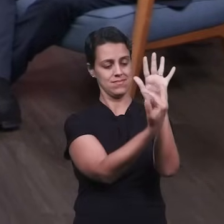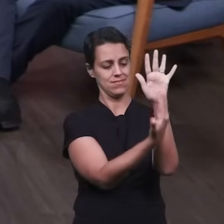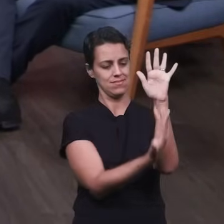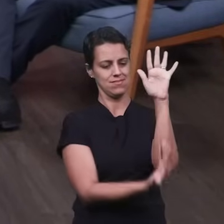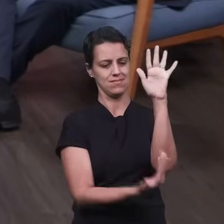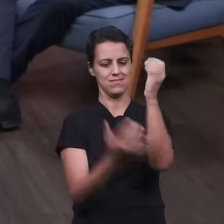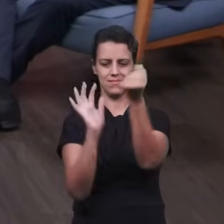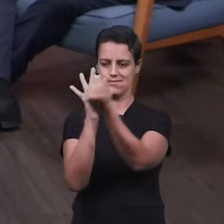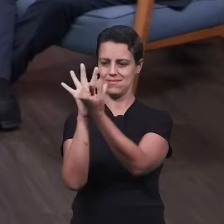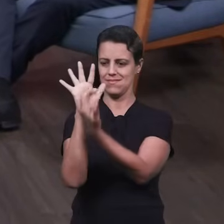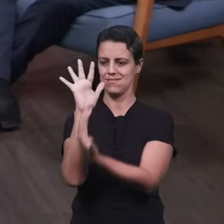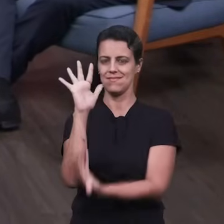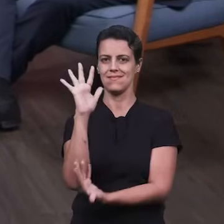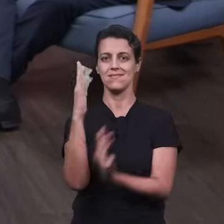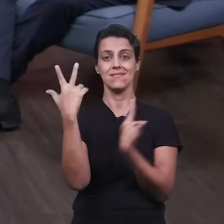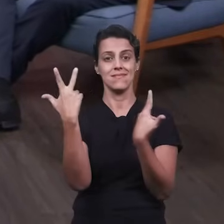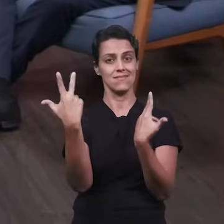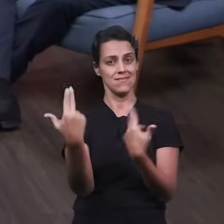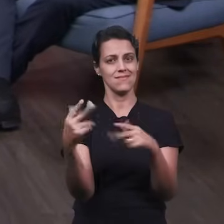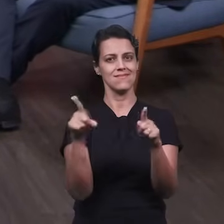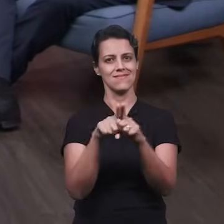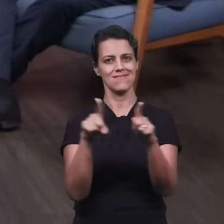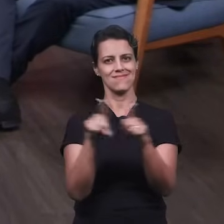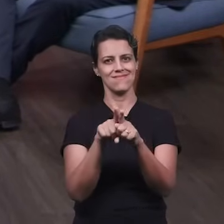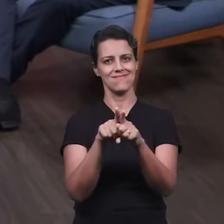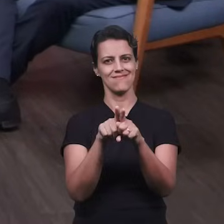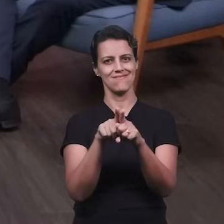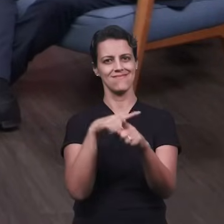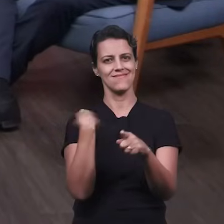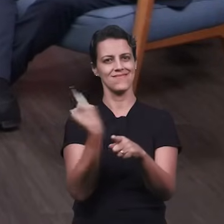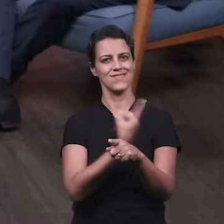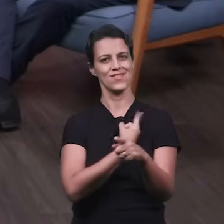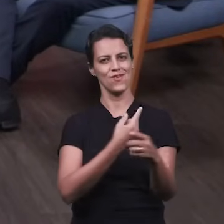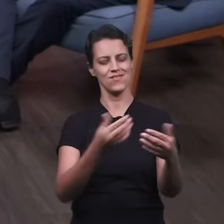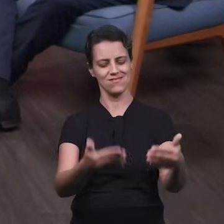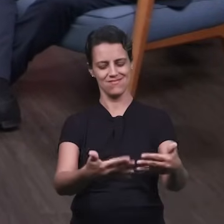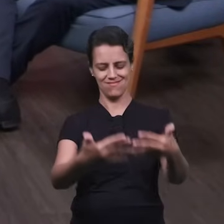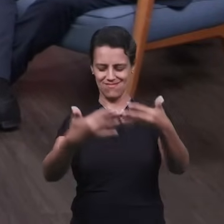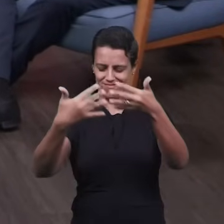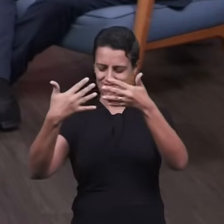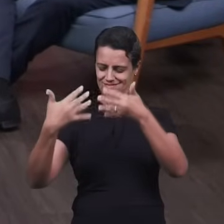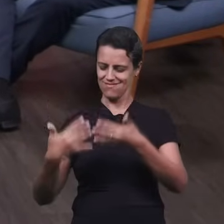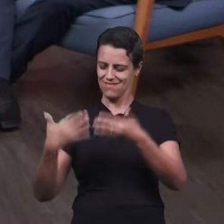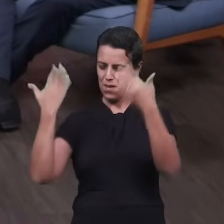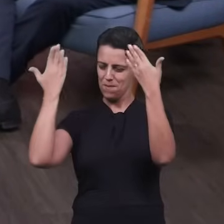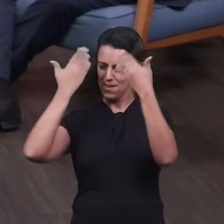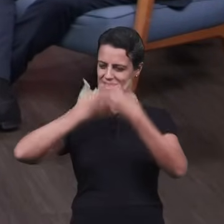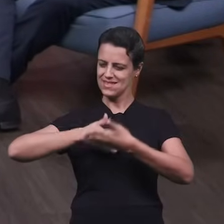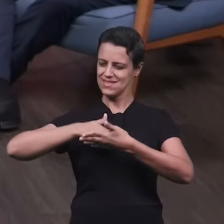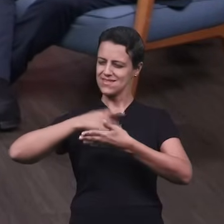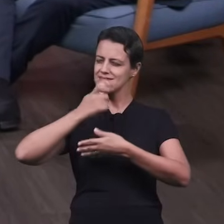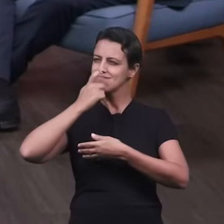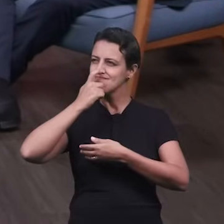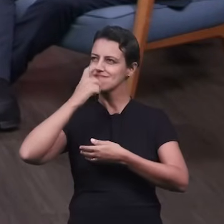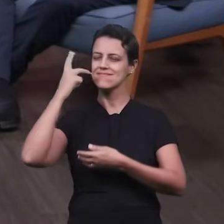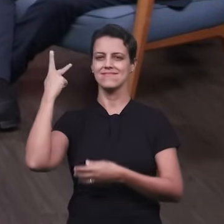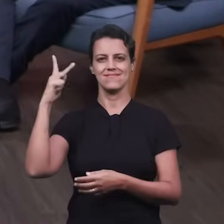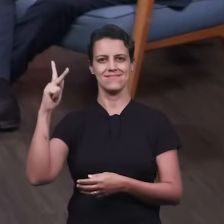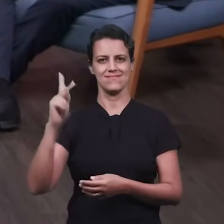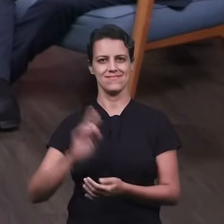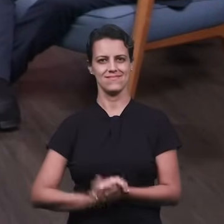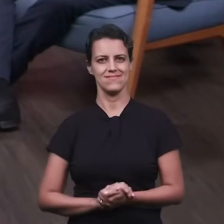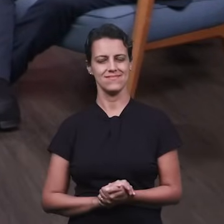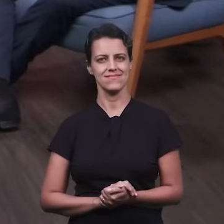ele fez conosco, nos levando à sua mais íntima presença. Glória a Jesus.